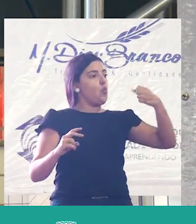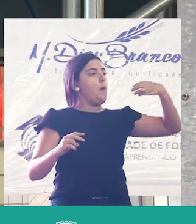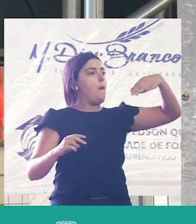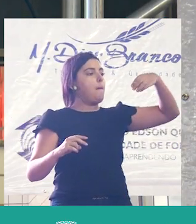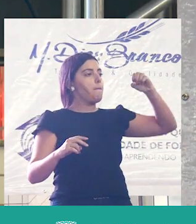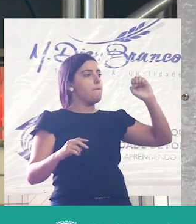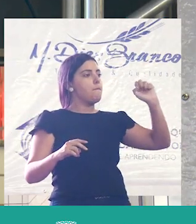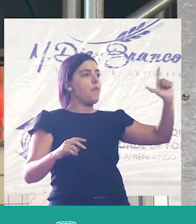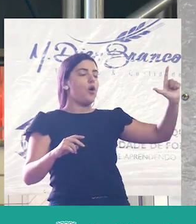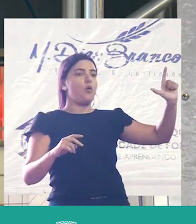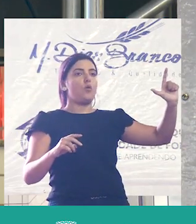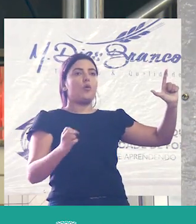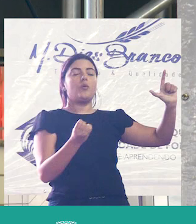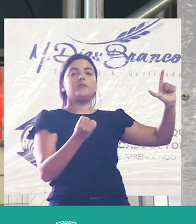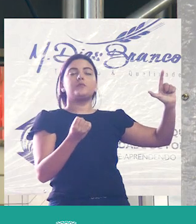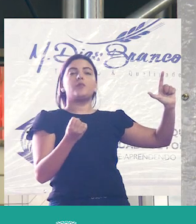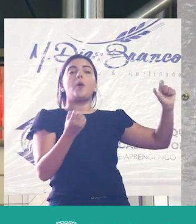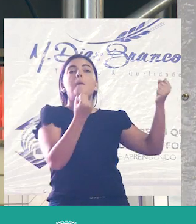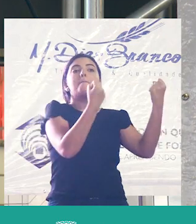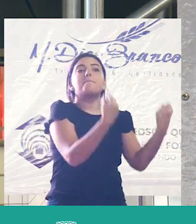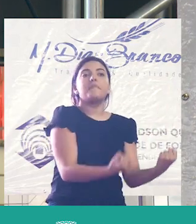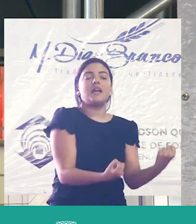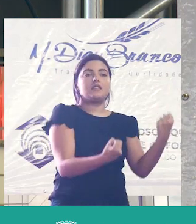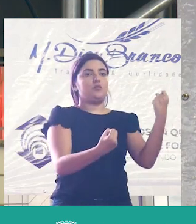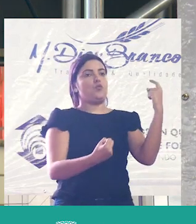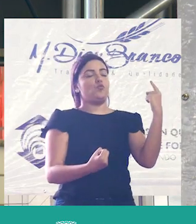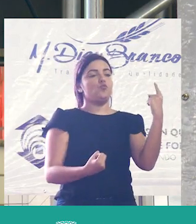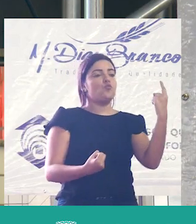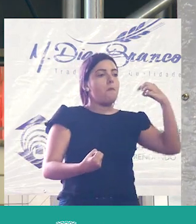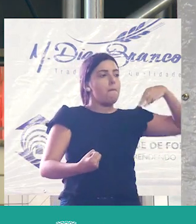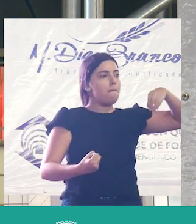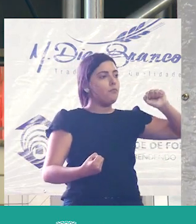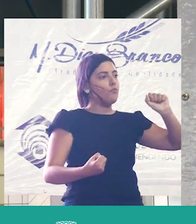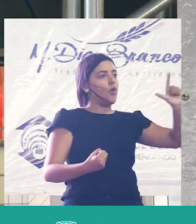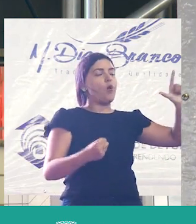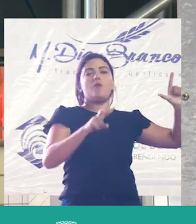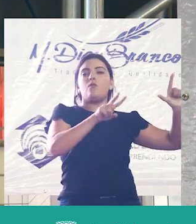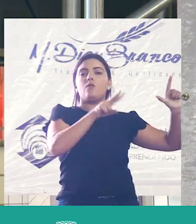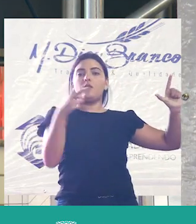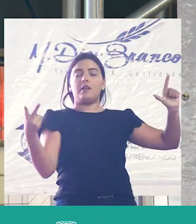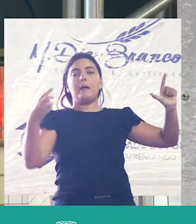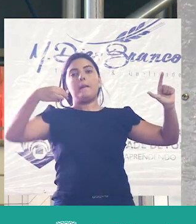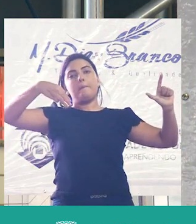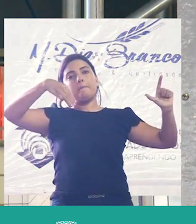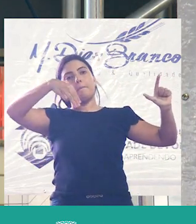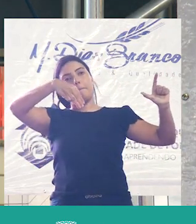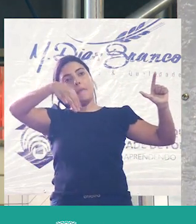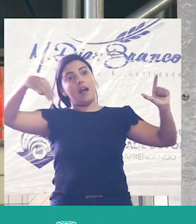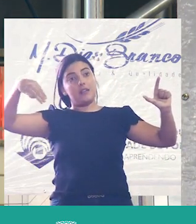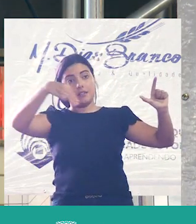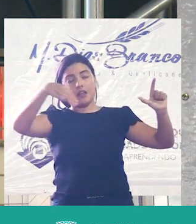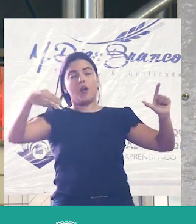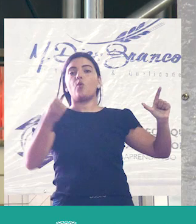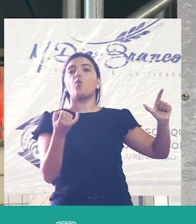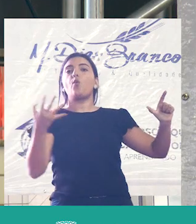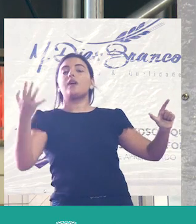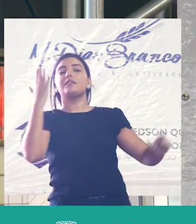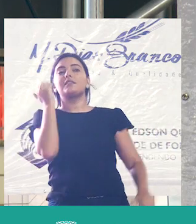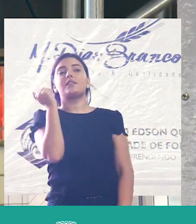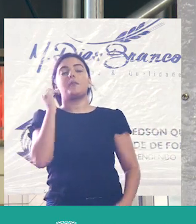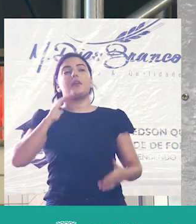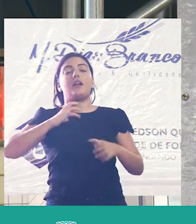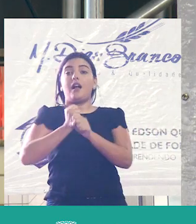molar indica quanto pesa 1 mol de uma substância química. E para saber quanto pesa 1 mol, para